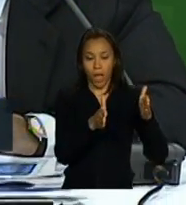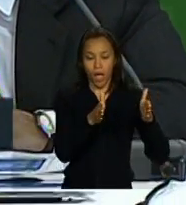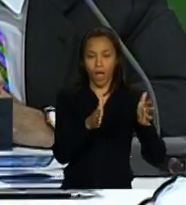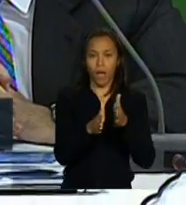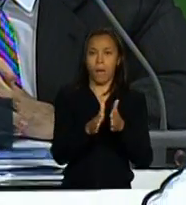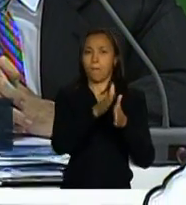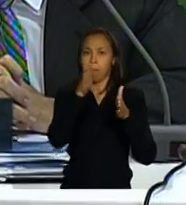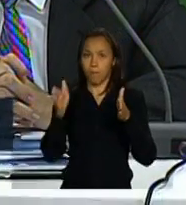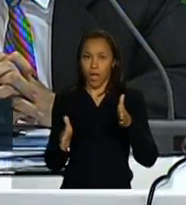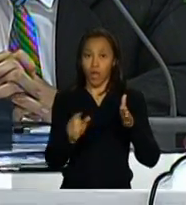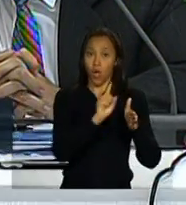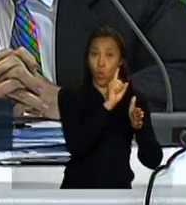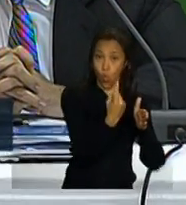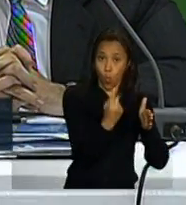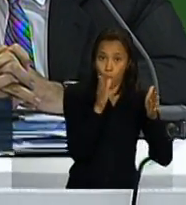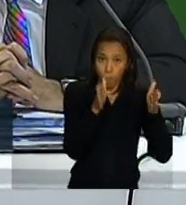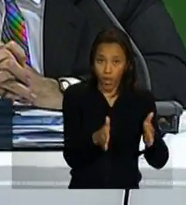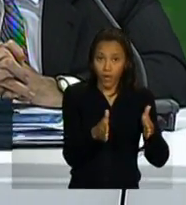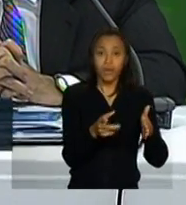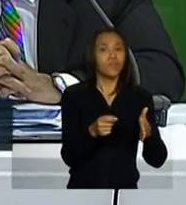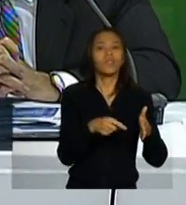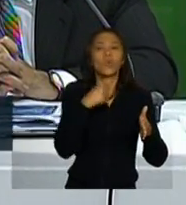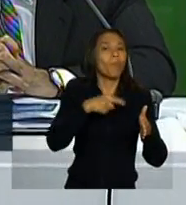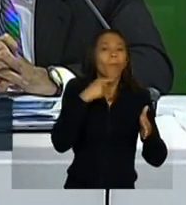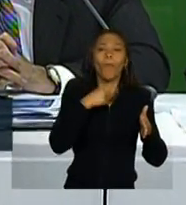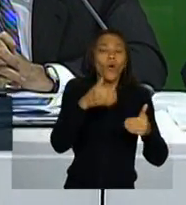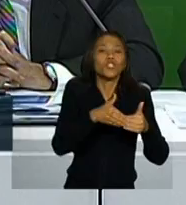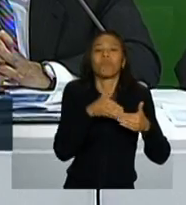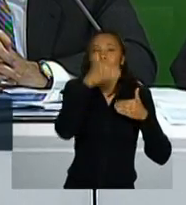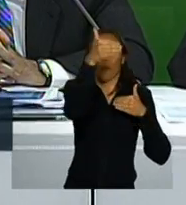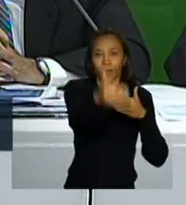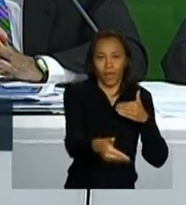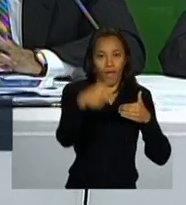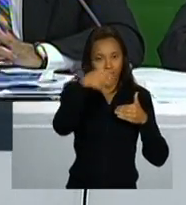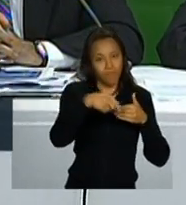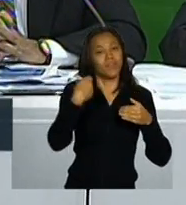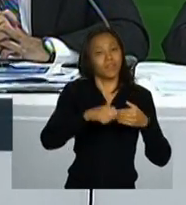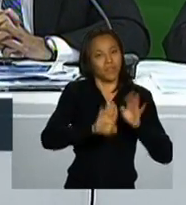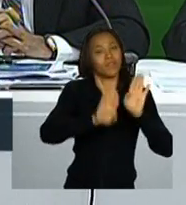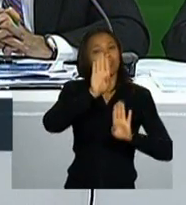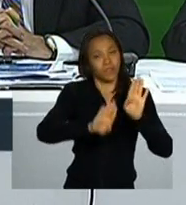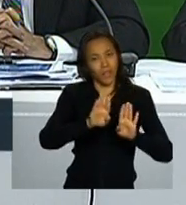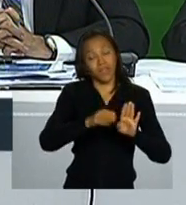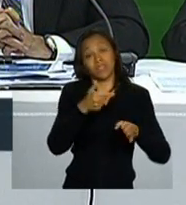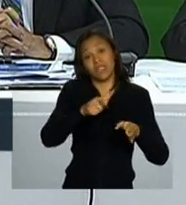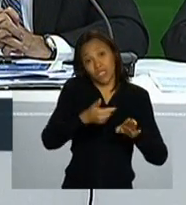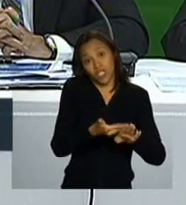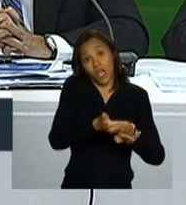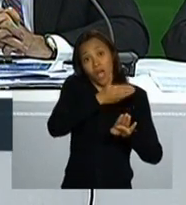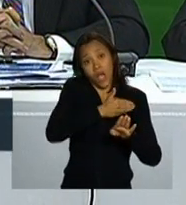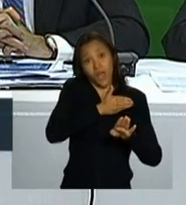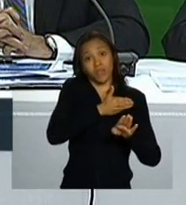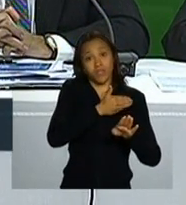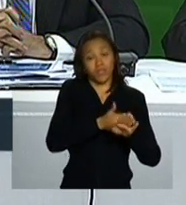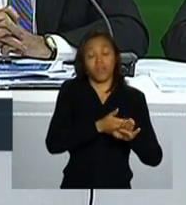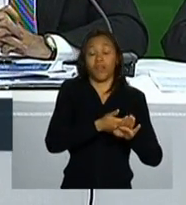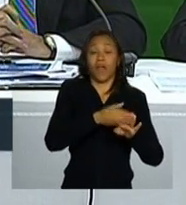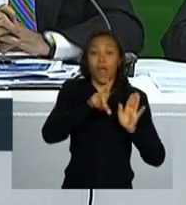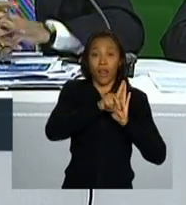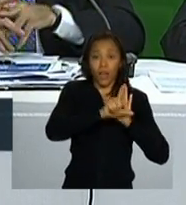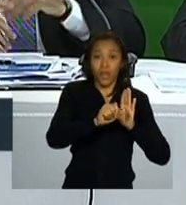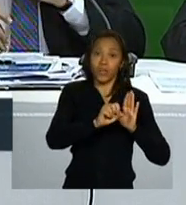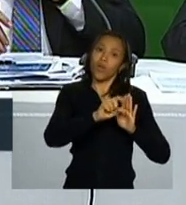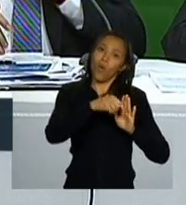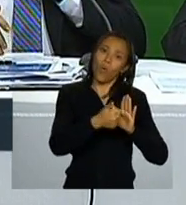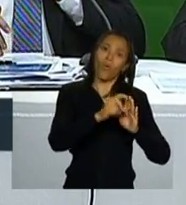né, ministro? Um bloco que não tem mais como ser prorrogado, portanto, tem que ser licitado, seja ele anterior à Lei 8.630 ou seja posterior